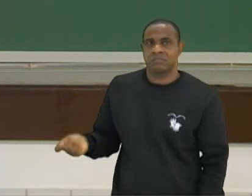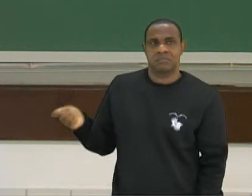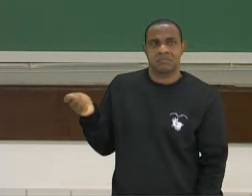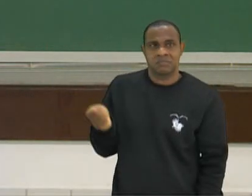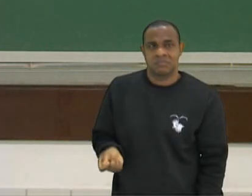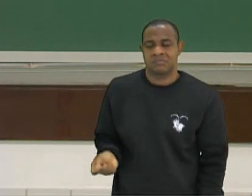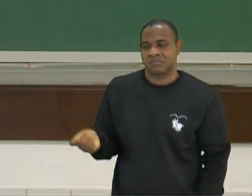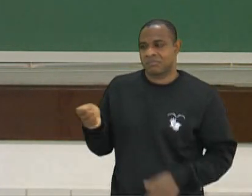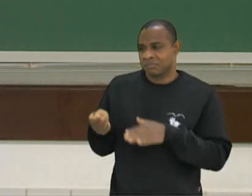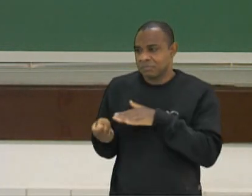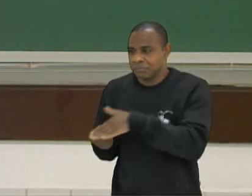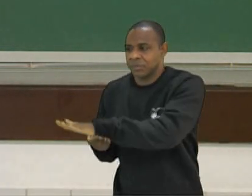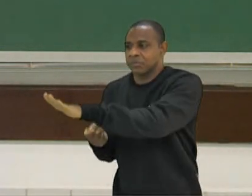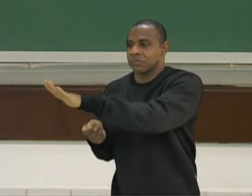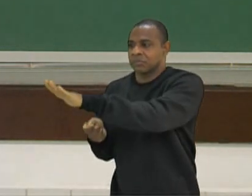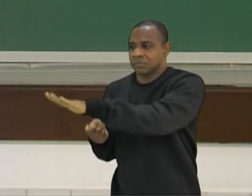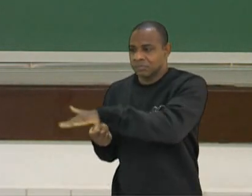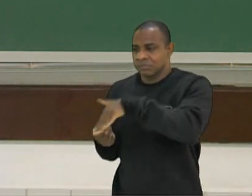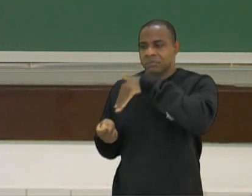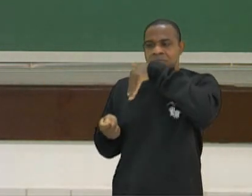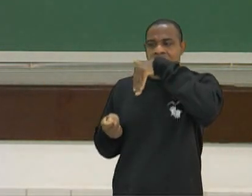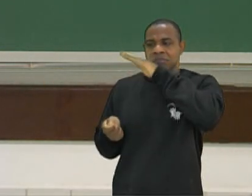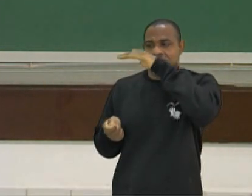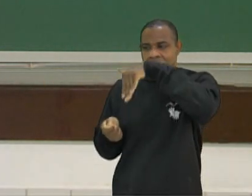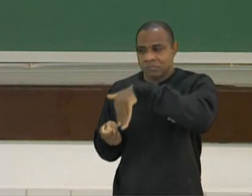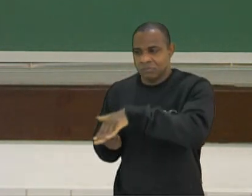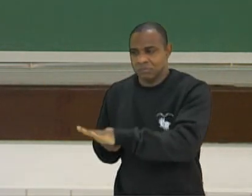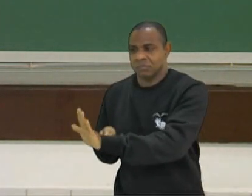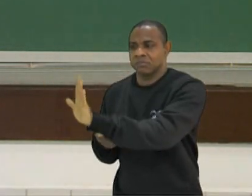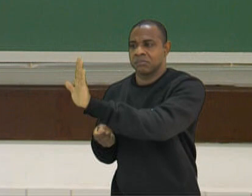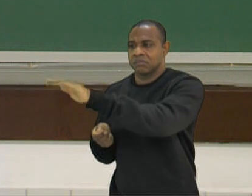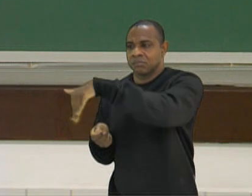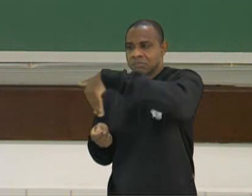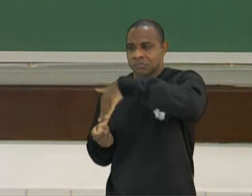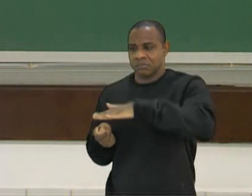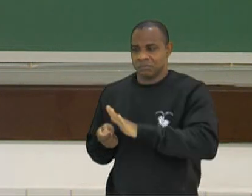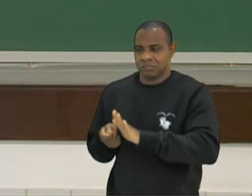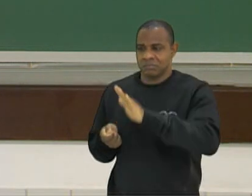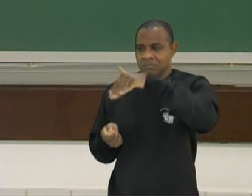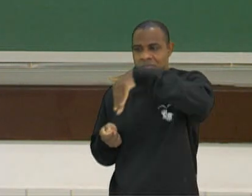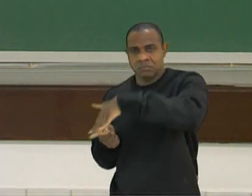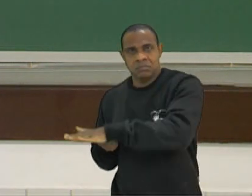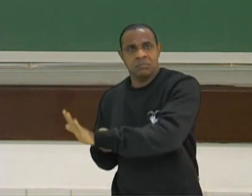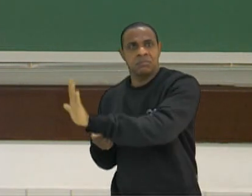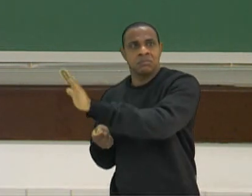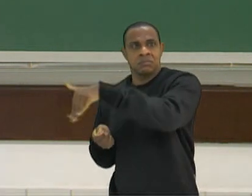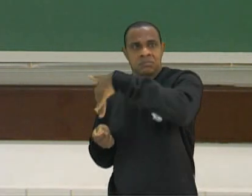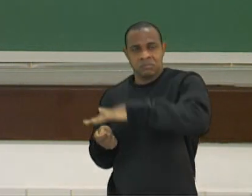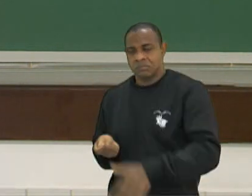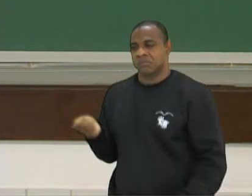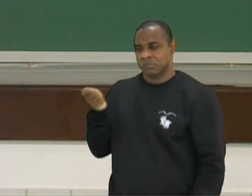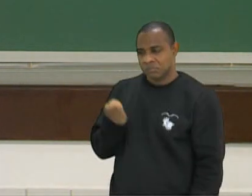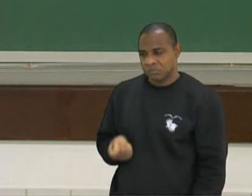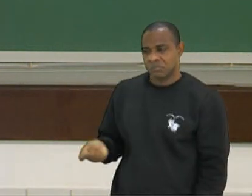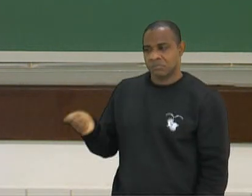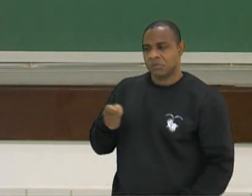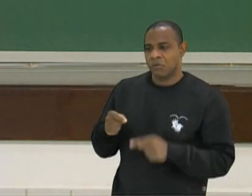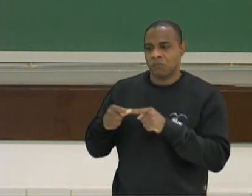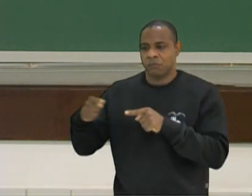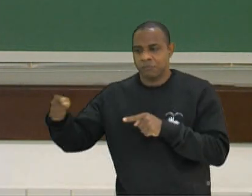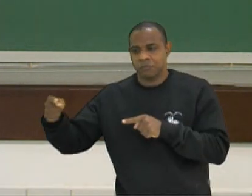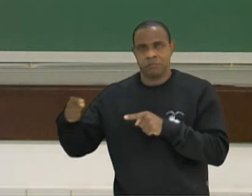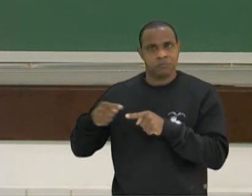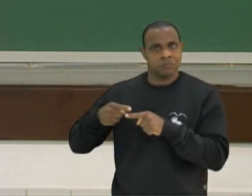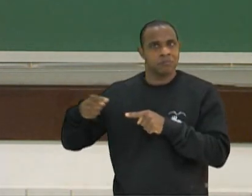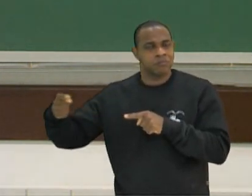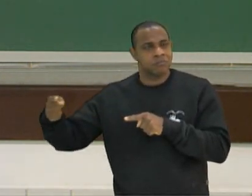vai bater nesse objeto e vai voltar. No caso da corda, ela vai fazer essa movimentação cíclica. Mas, nesse caso, se você tem